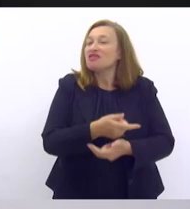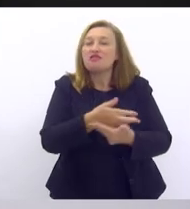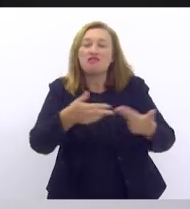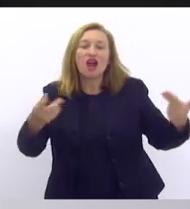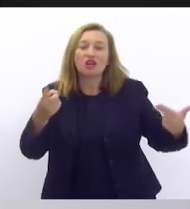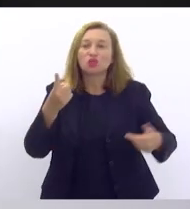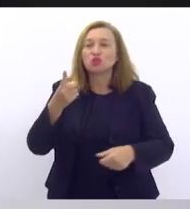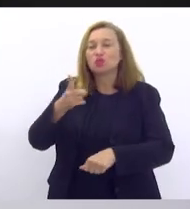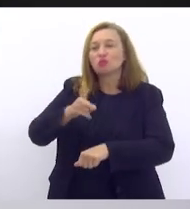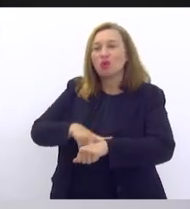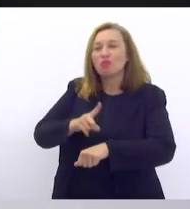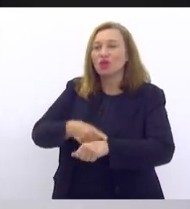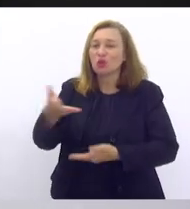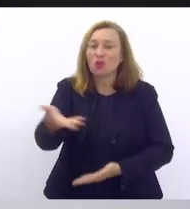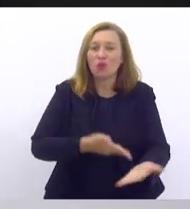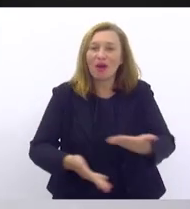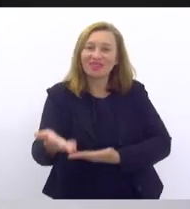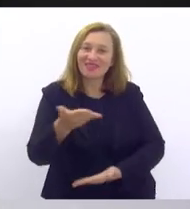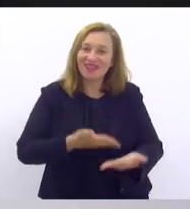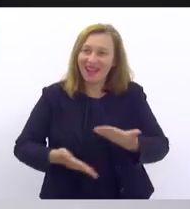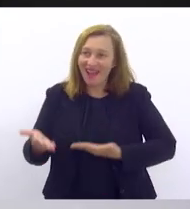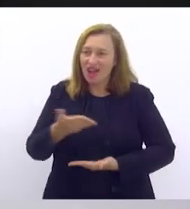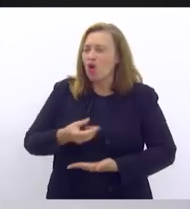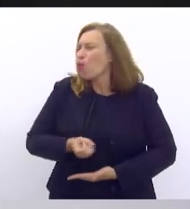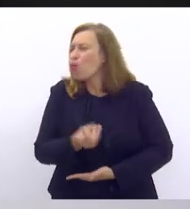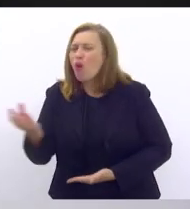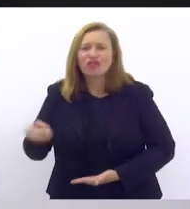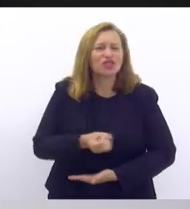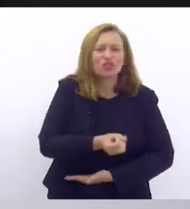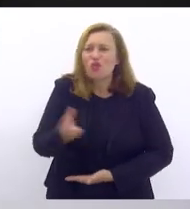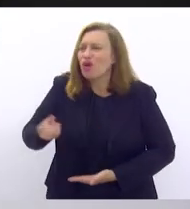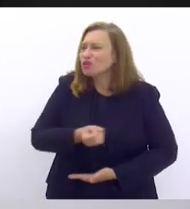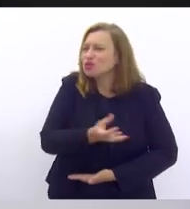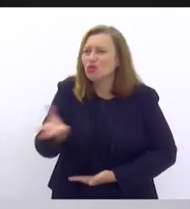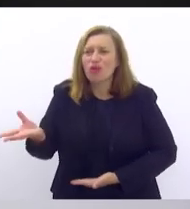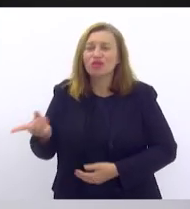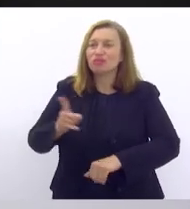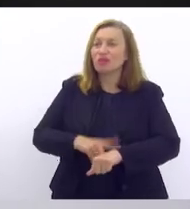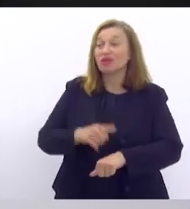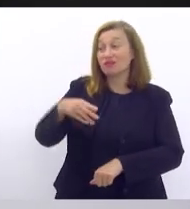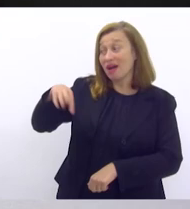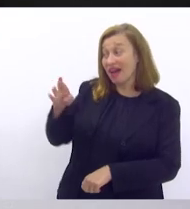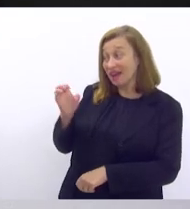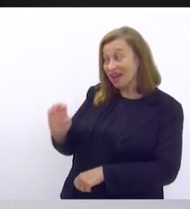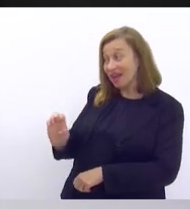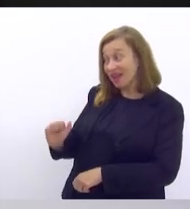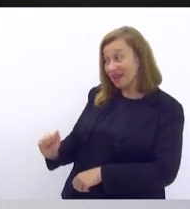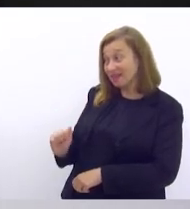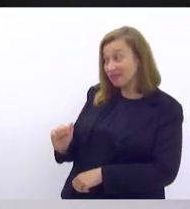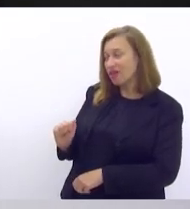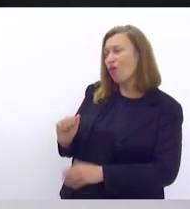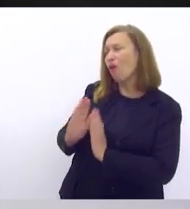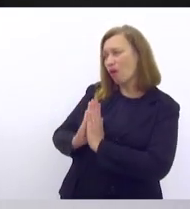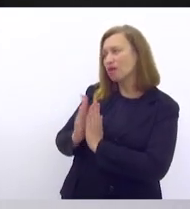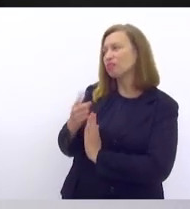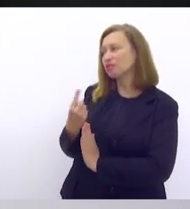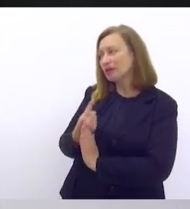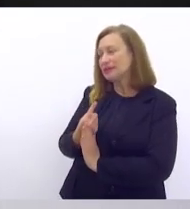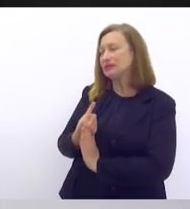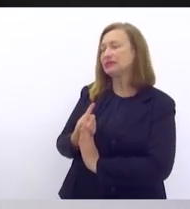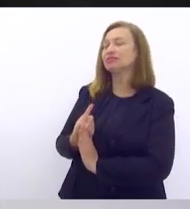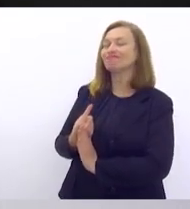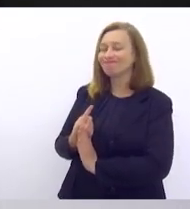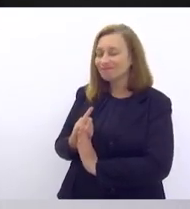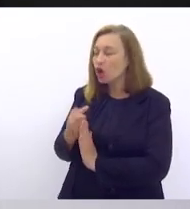Marília, para partilhar, e foram quantas e quantas vezes onde dizia, Marília, ore por nós,